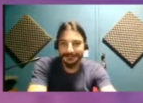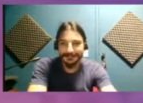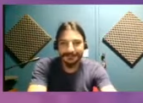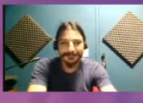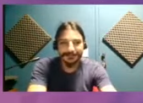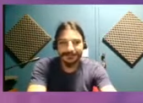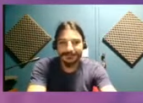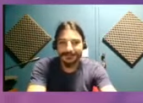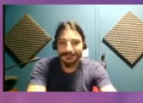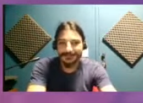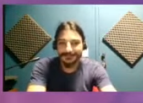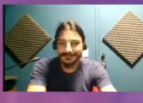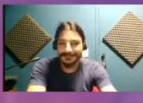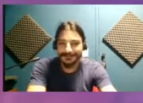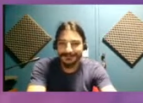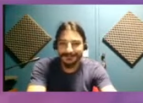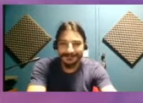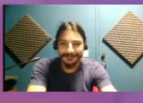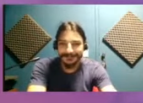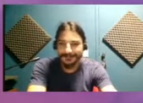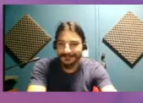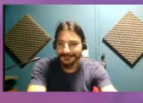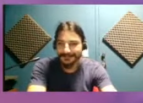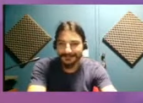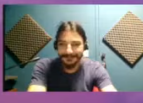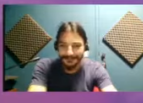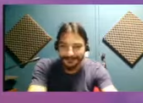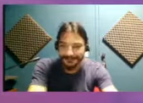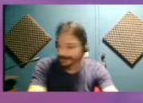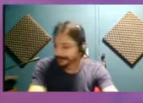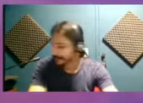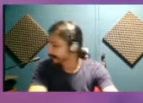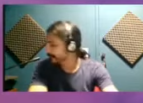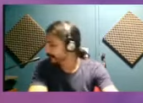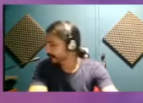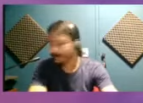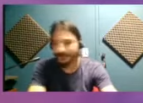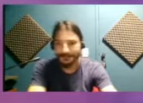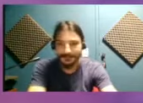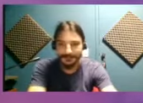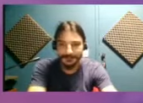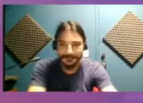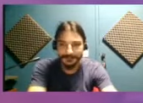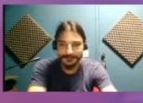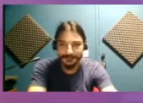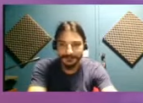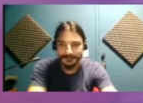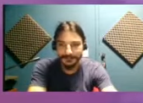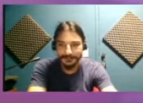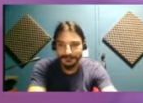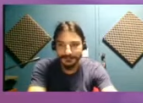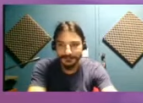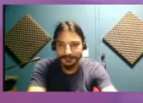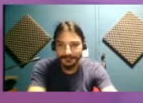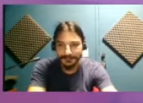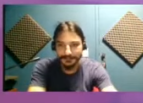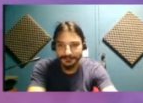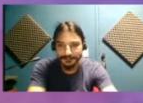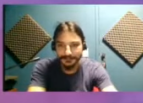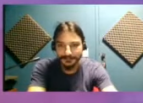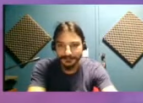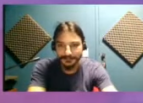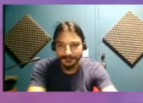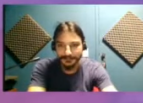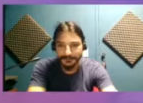e privadas Vale destacar que o movimento antivacina contribuiu para o reaparecimento de doenças que até então era controladas no